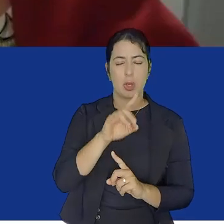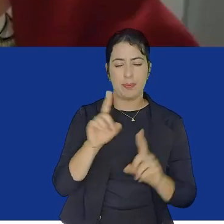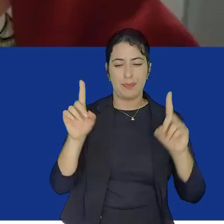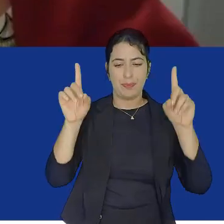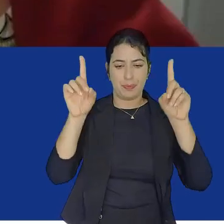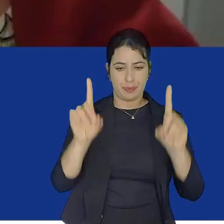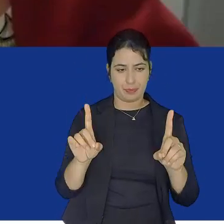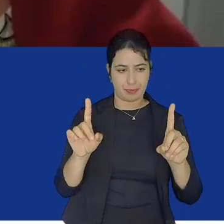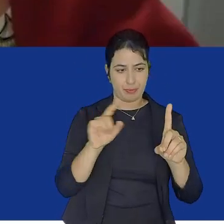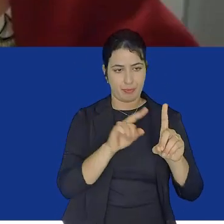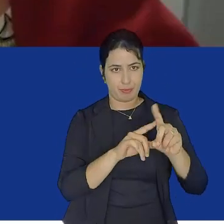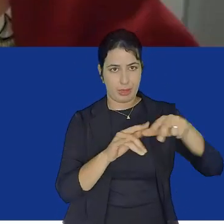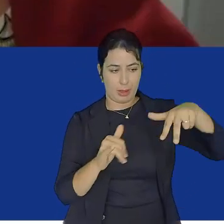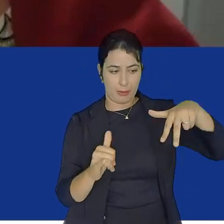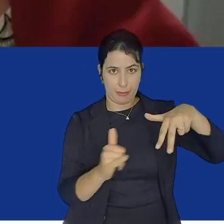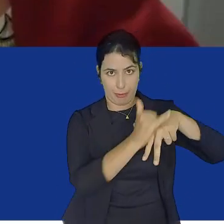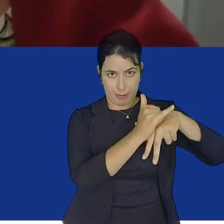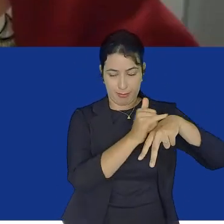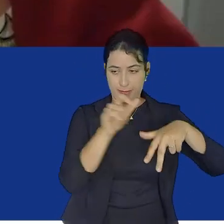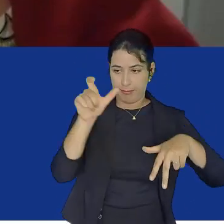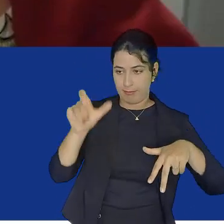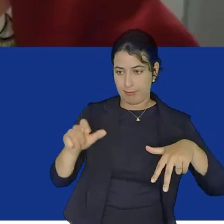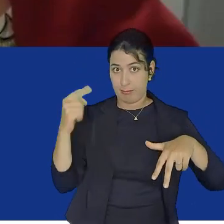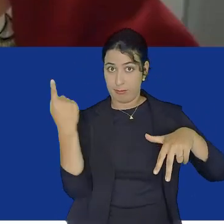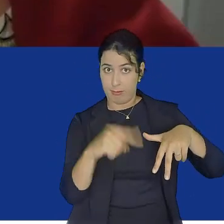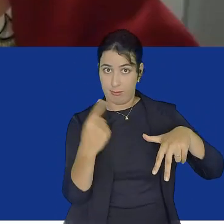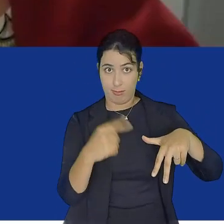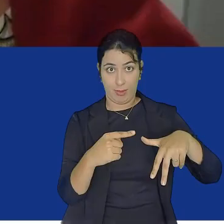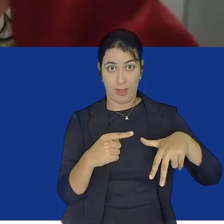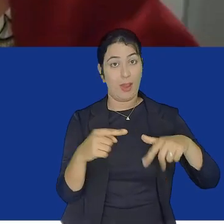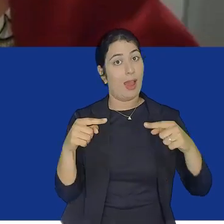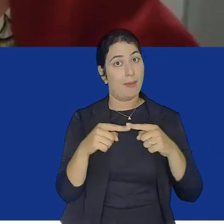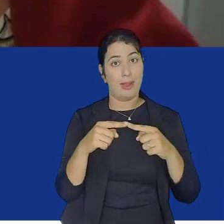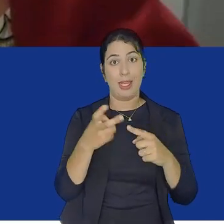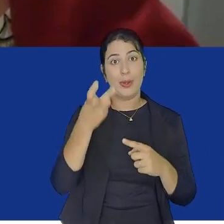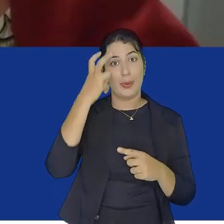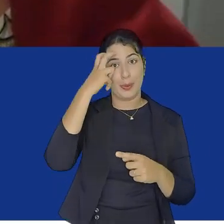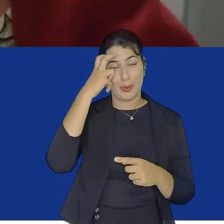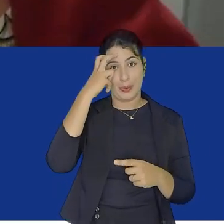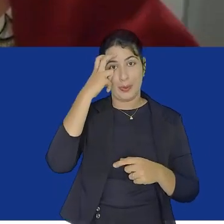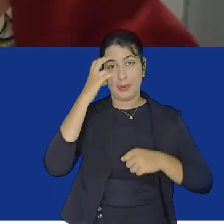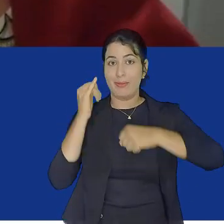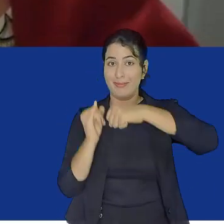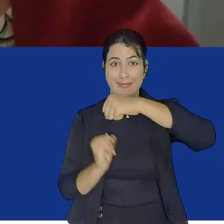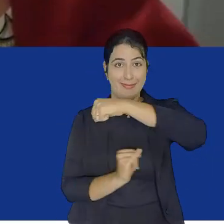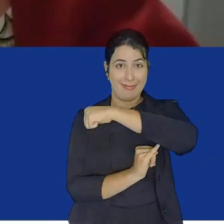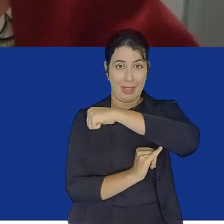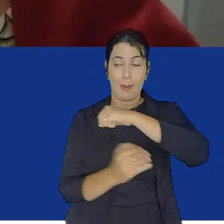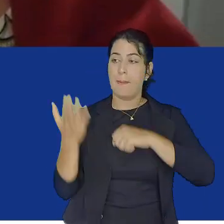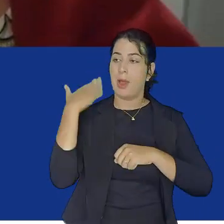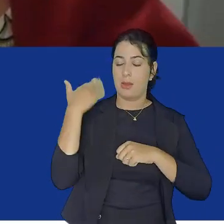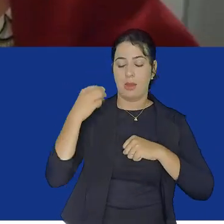está enraizado exatamente na cultura organizacional. Quando eu fazia mestrado em organizações, um dos temas,